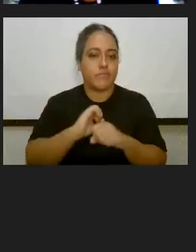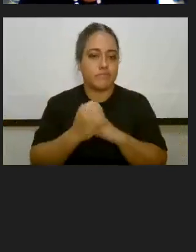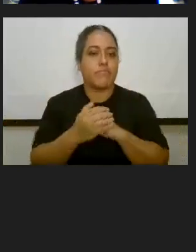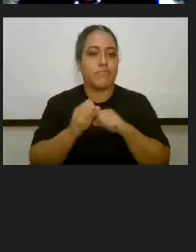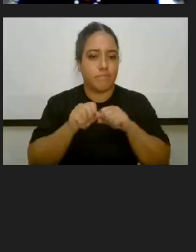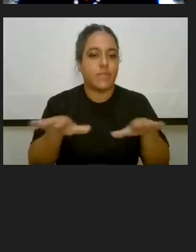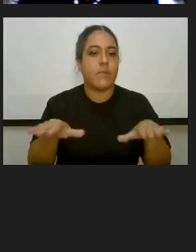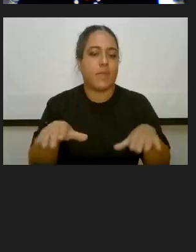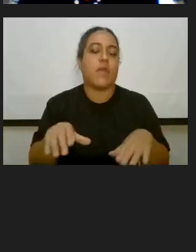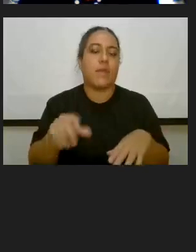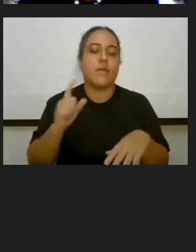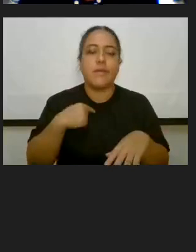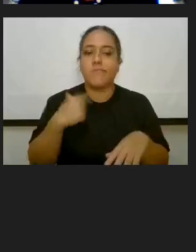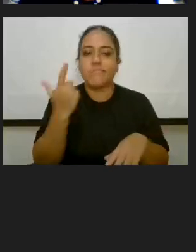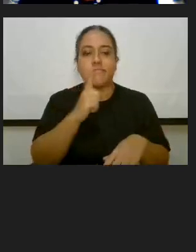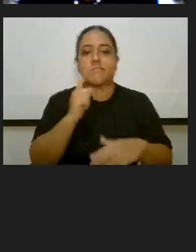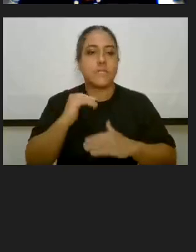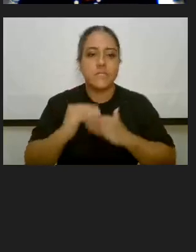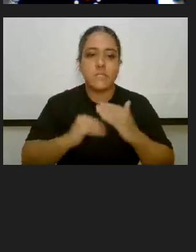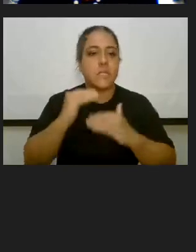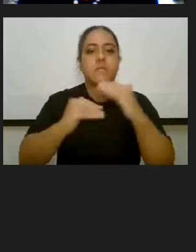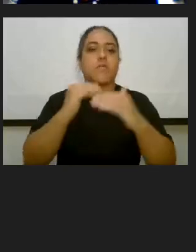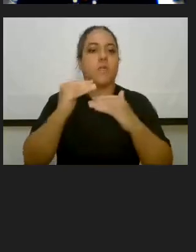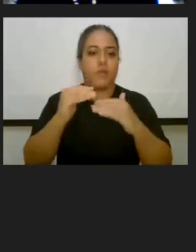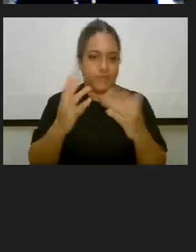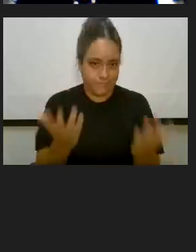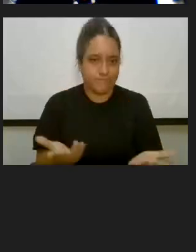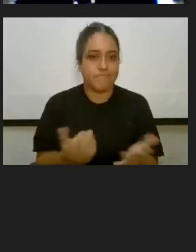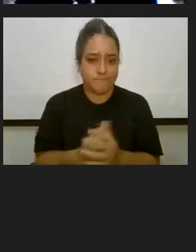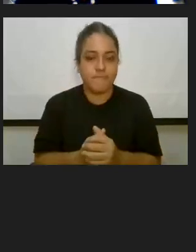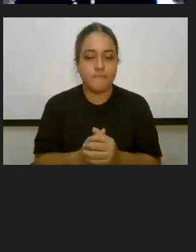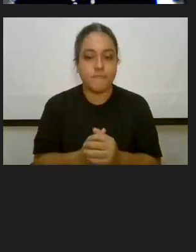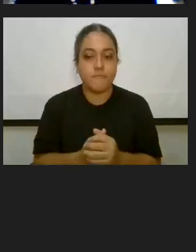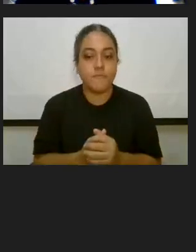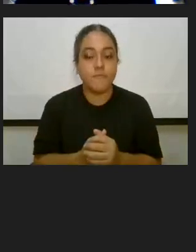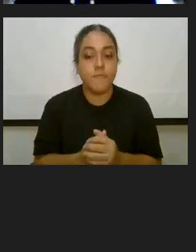desenvolvimento, por conta da vivência da pandemia.